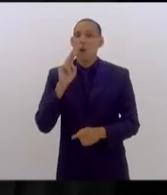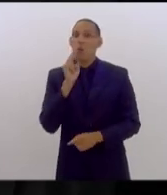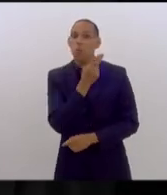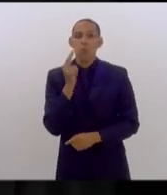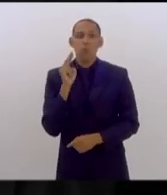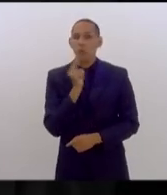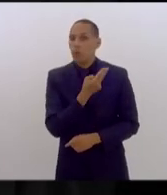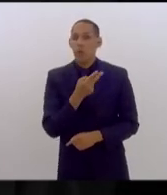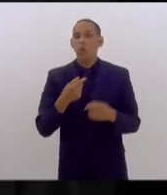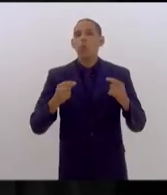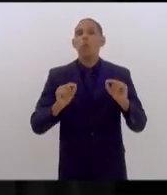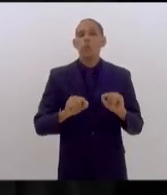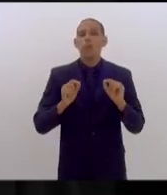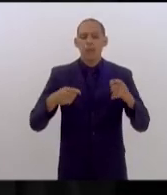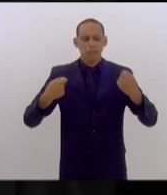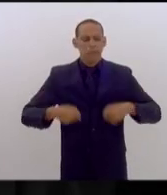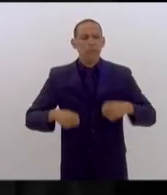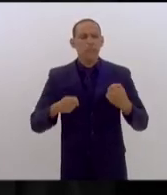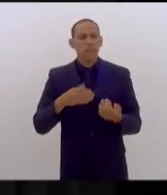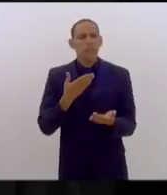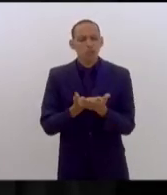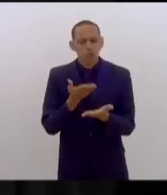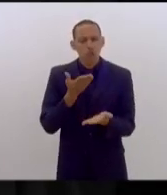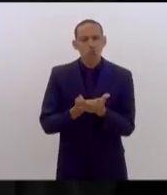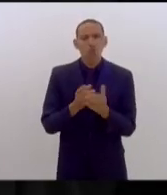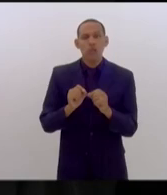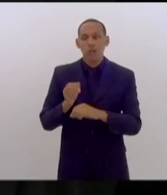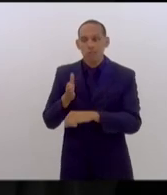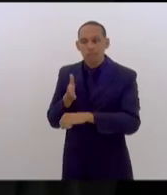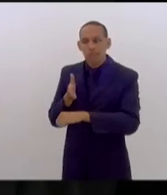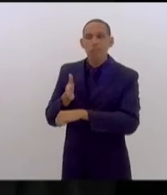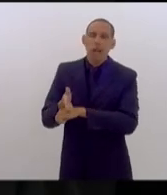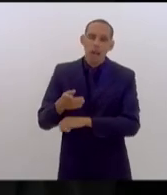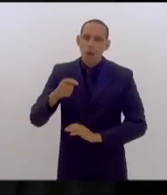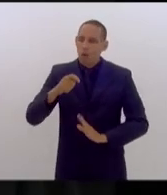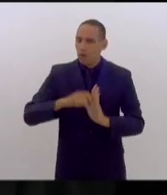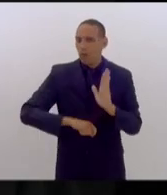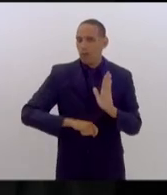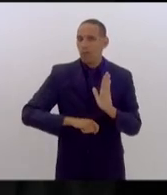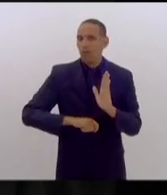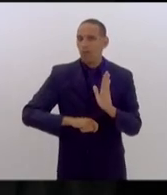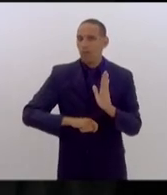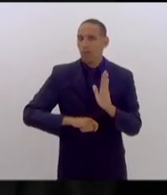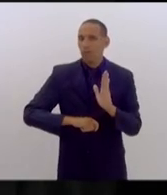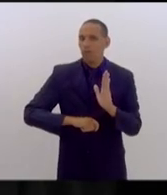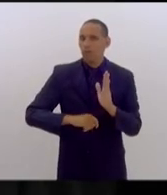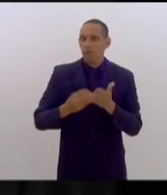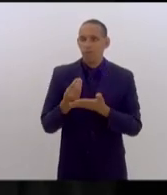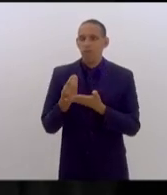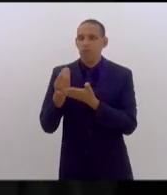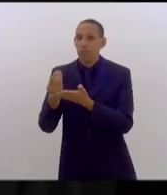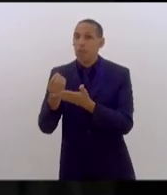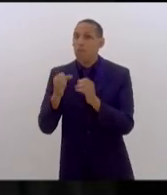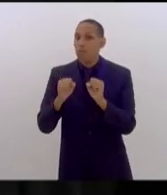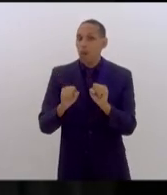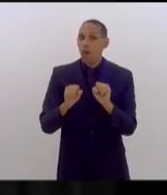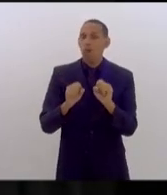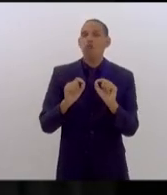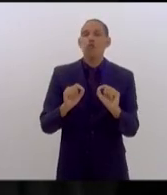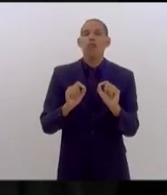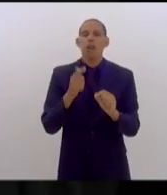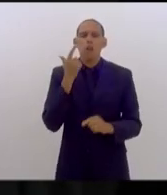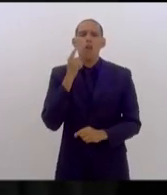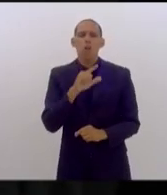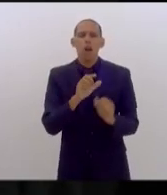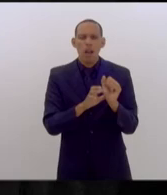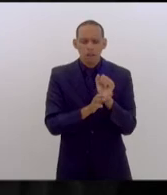urgência deverá estudar a hipótese de intervenção no contrato de concessão visando assegurar a adequação